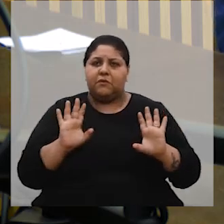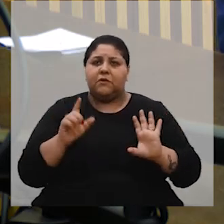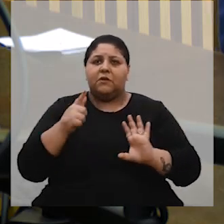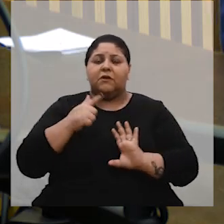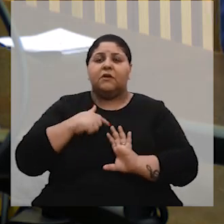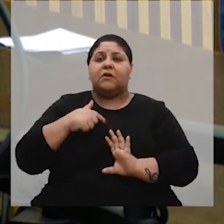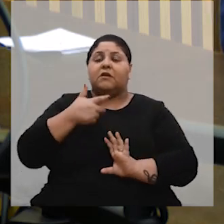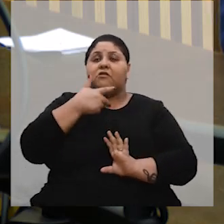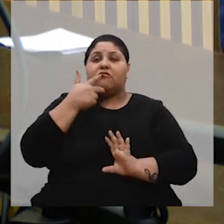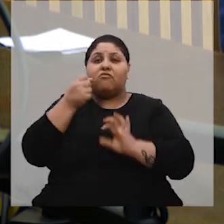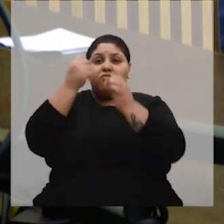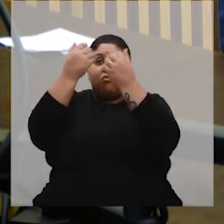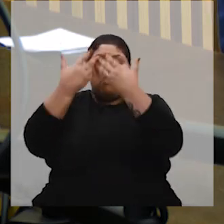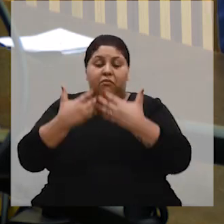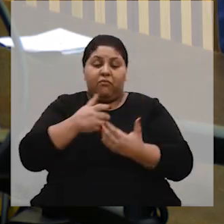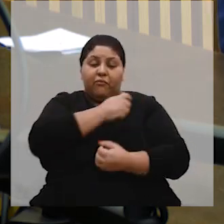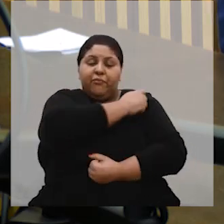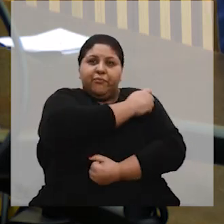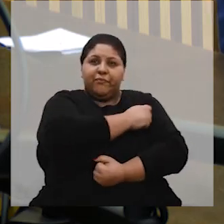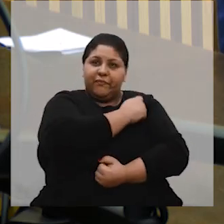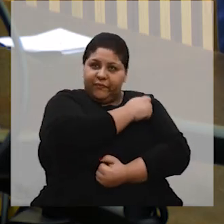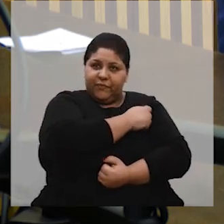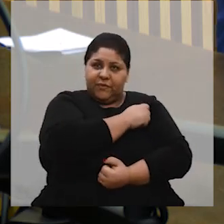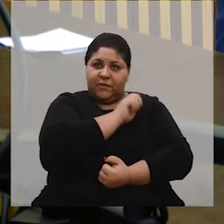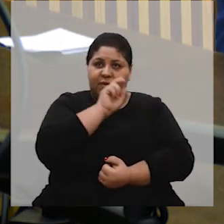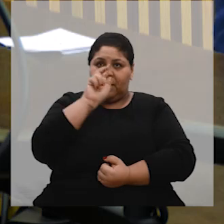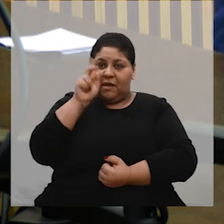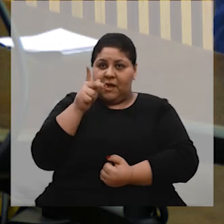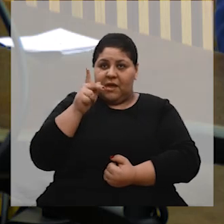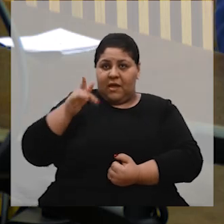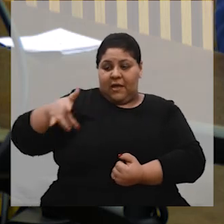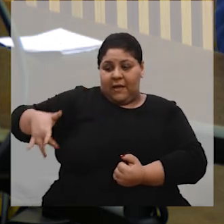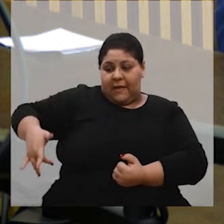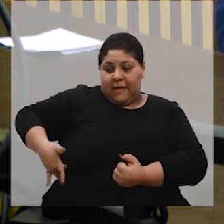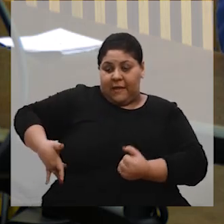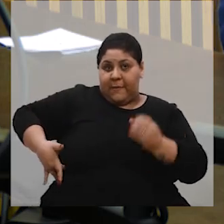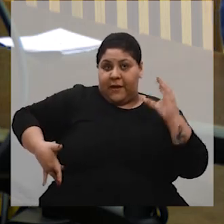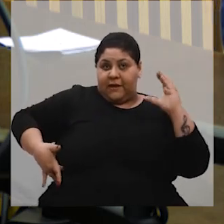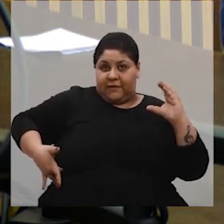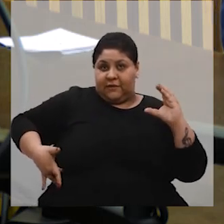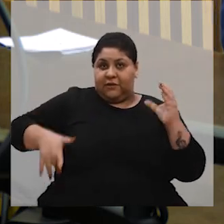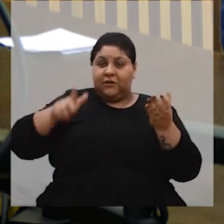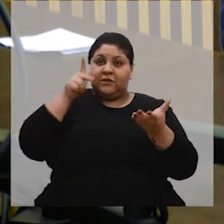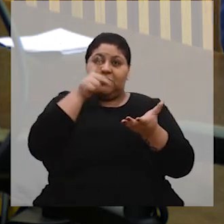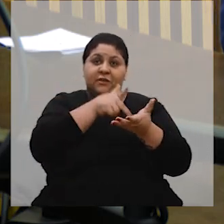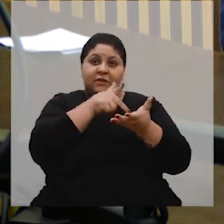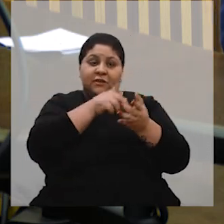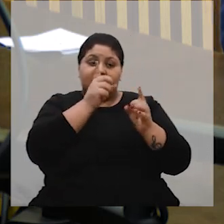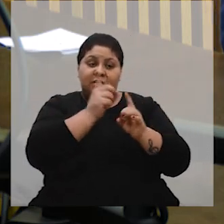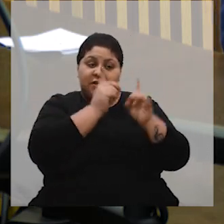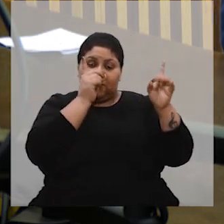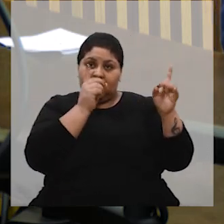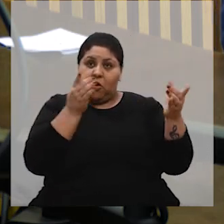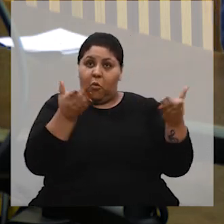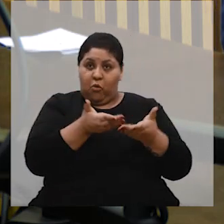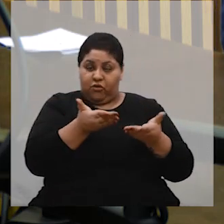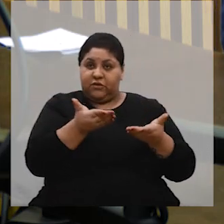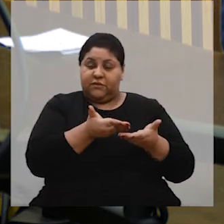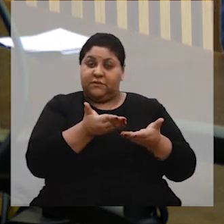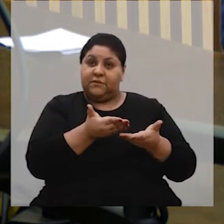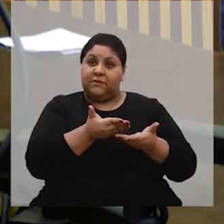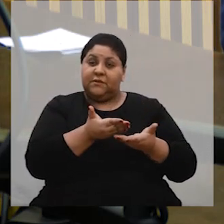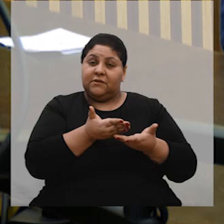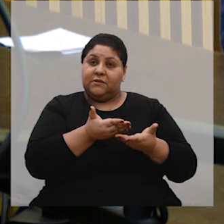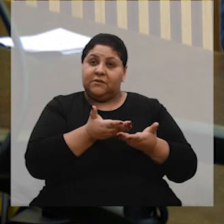Eu costumo explicar para os meus alunos em relação à hepatite C que, na verdade, os diagnósticos que a gente tem hoje em